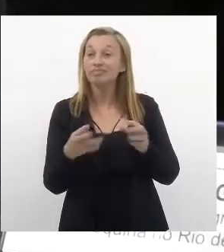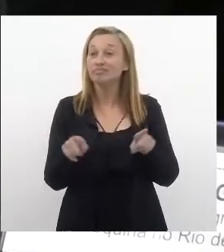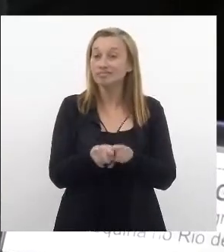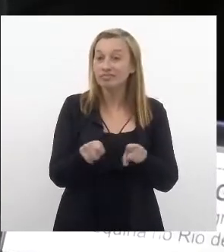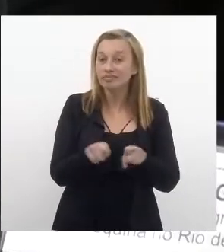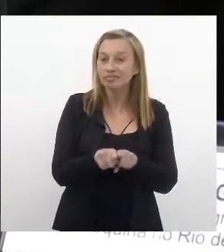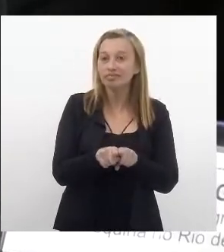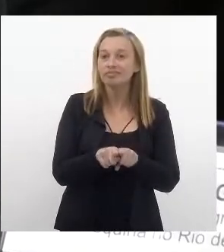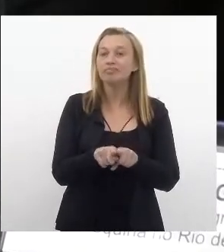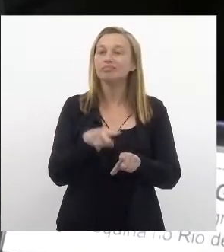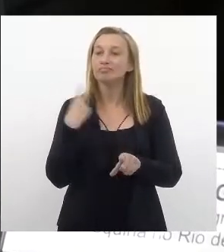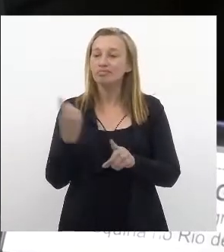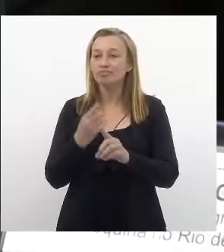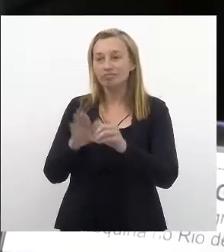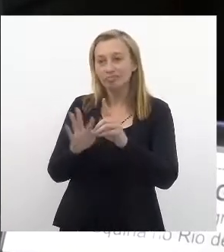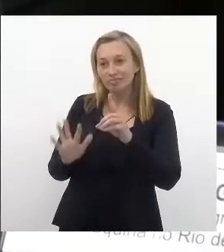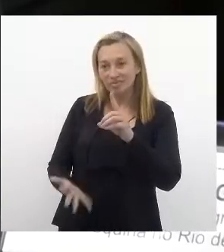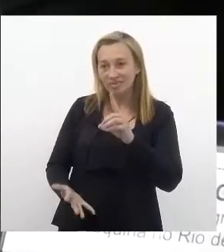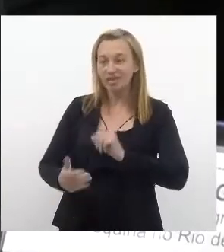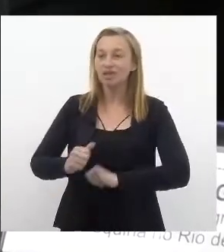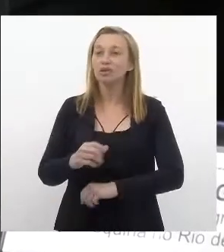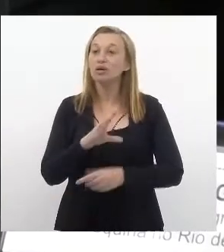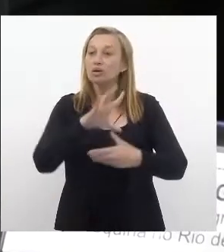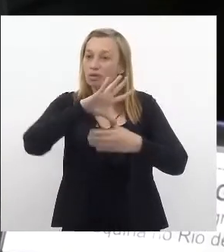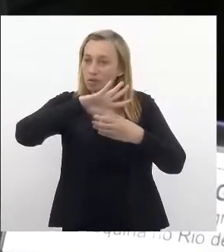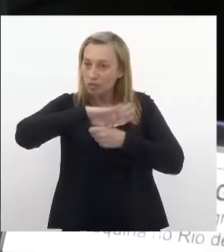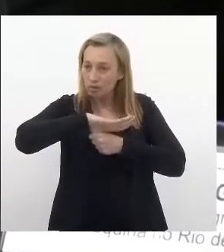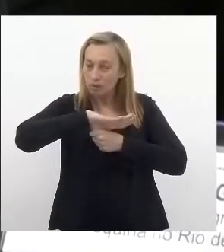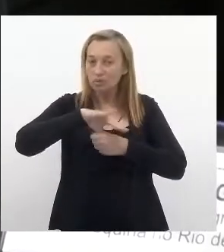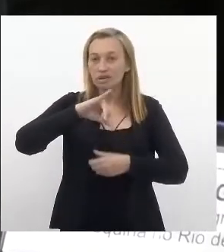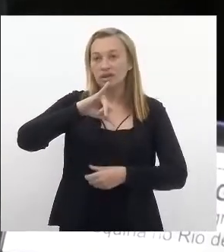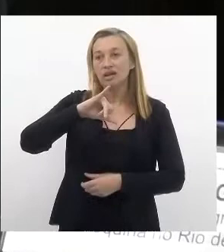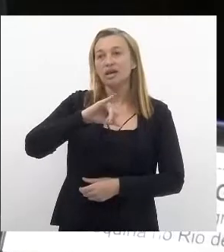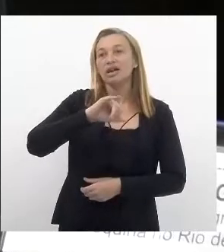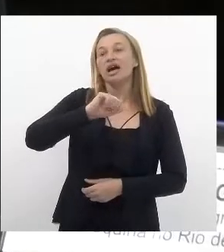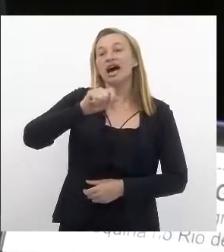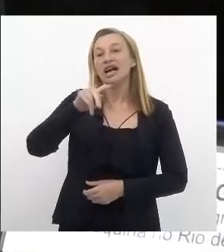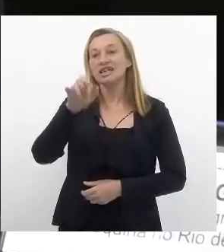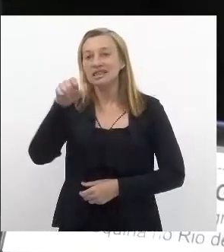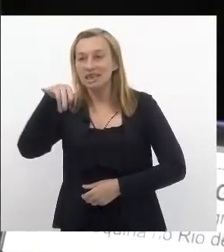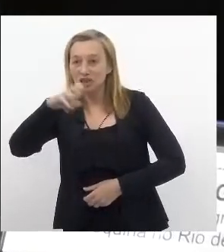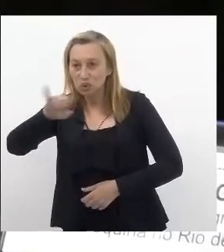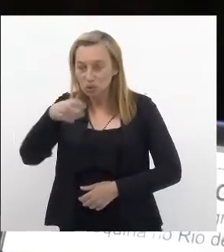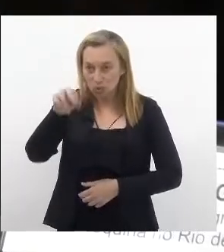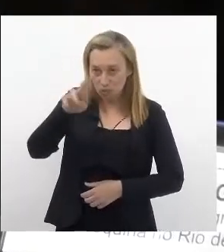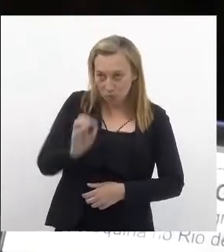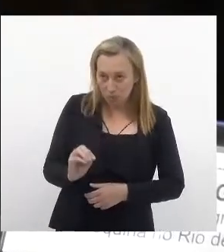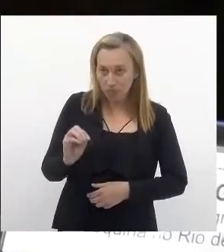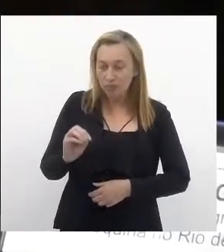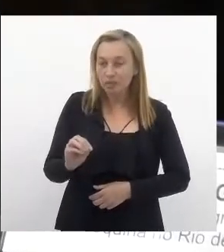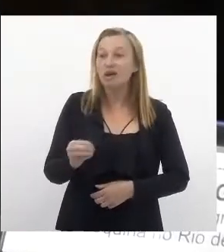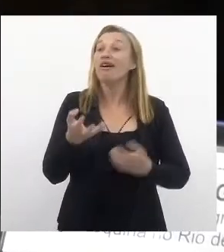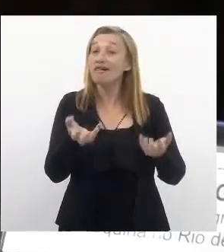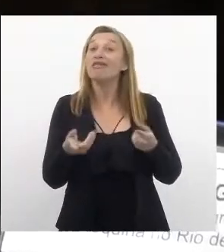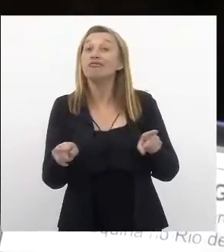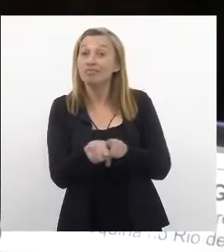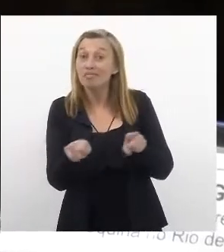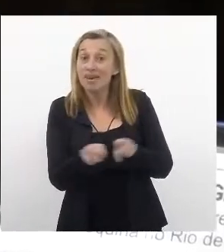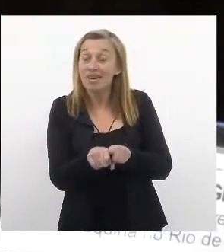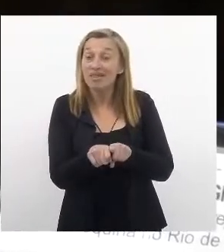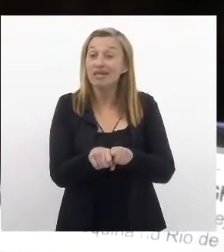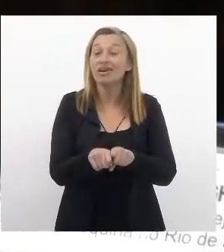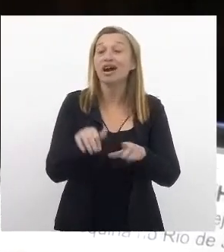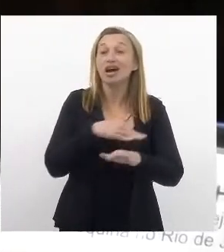saudar o nosso homenageado, cônsul Alessandro Bittar, a quem quero saudar também